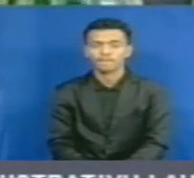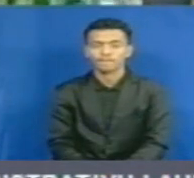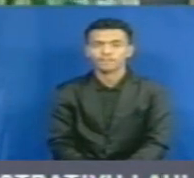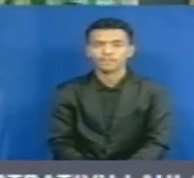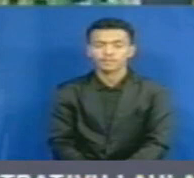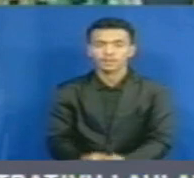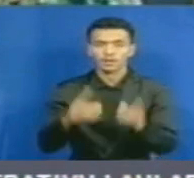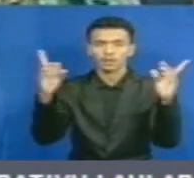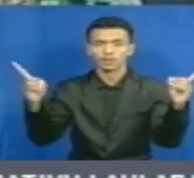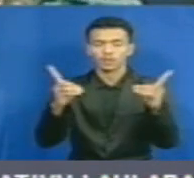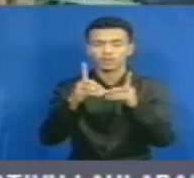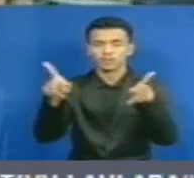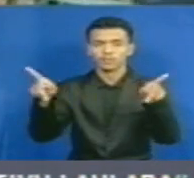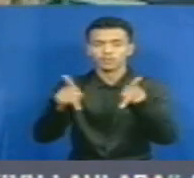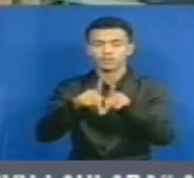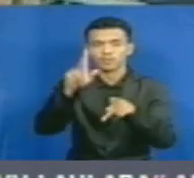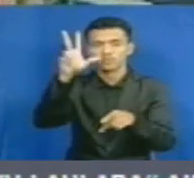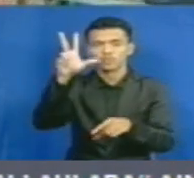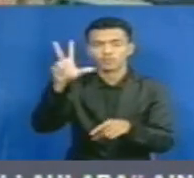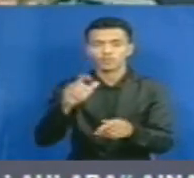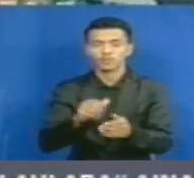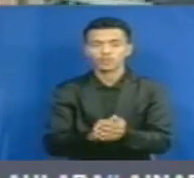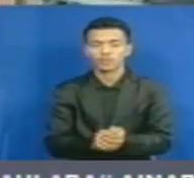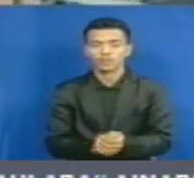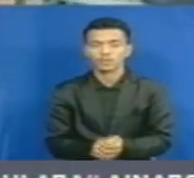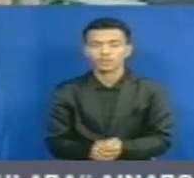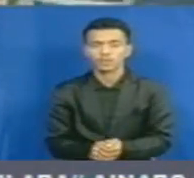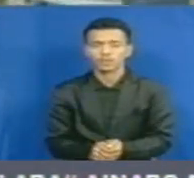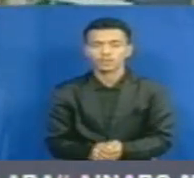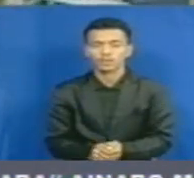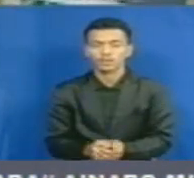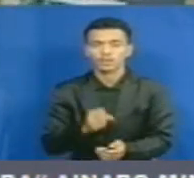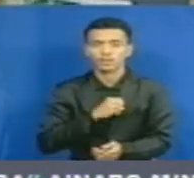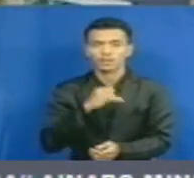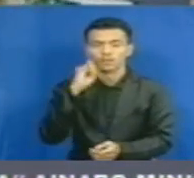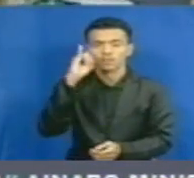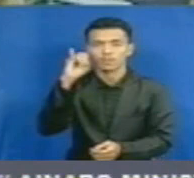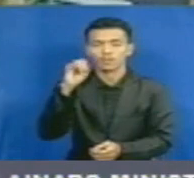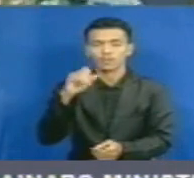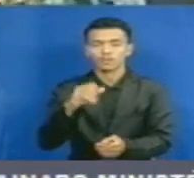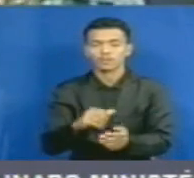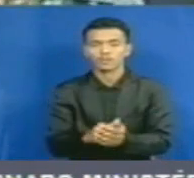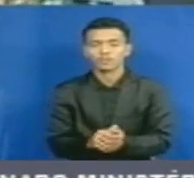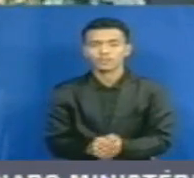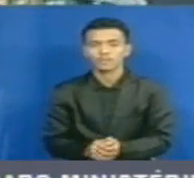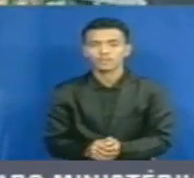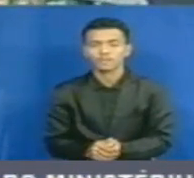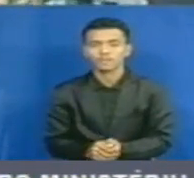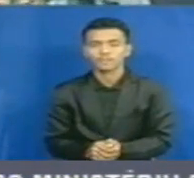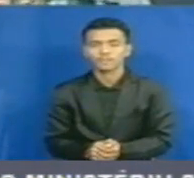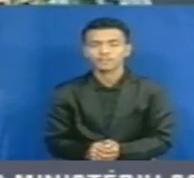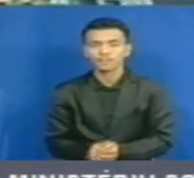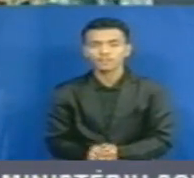Barakliu pun acontece em posto suai itu, posto Bila, capital suai, ou posto Zumalai. E segundo,